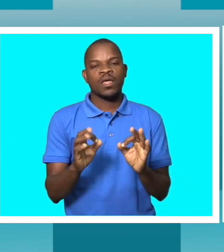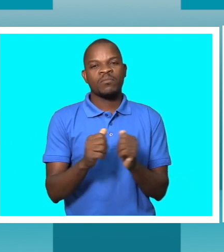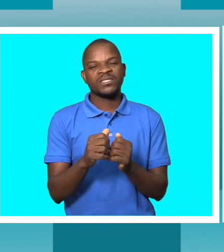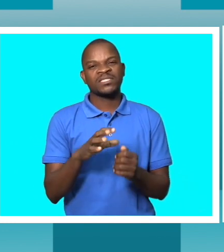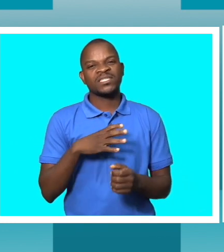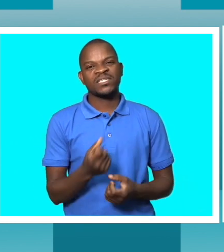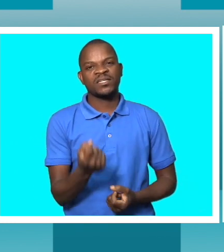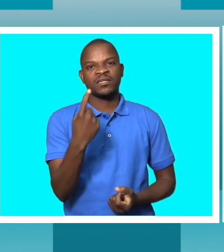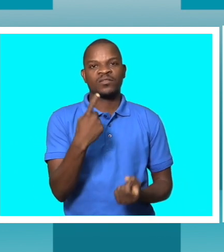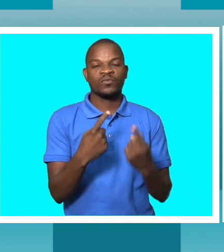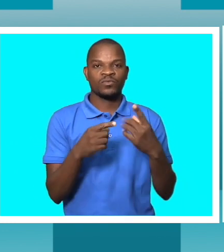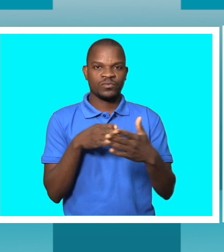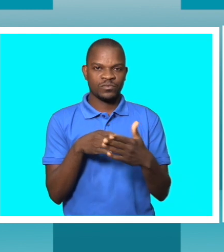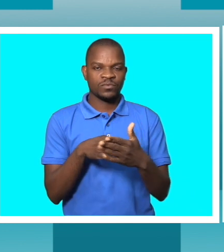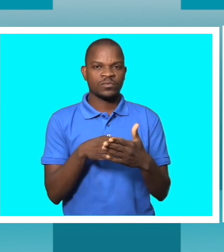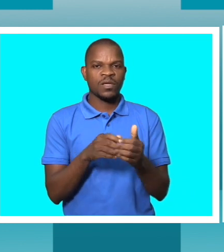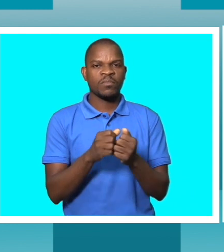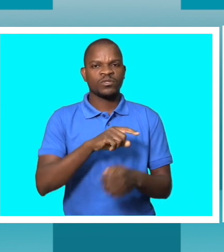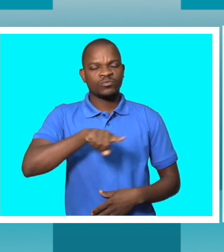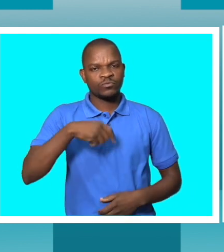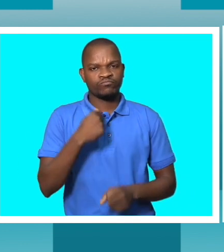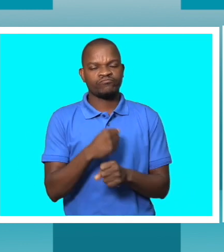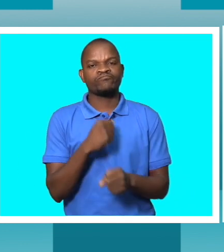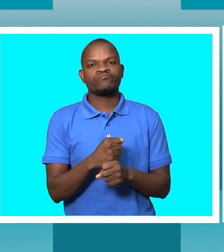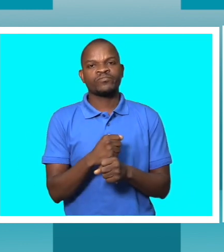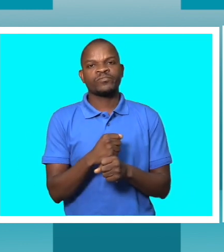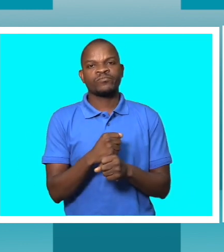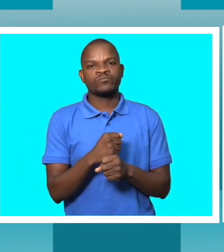temos ainda problemas de saneamento, mas estamos a trabalhar e